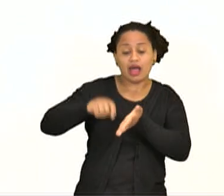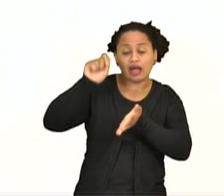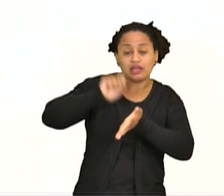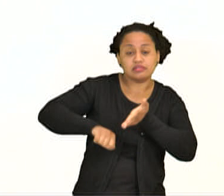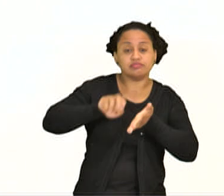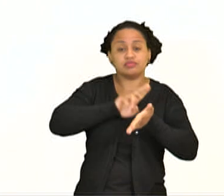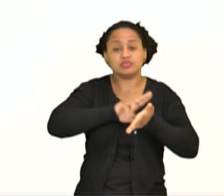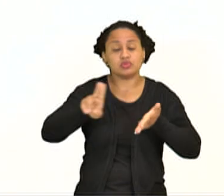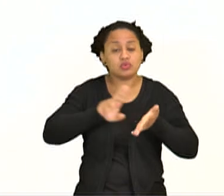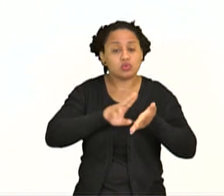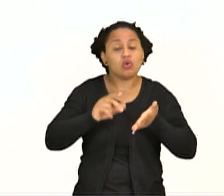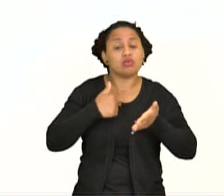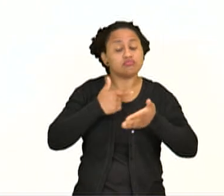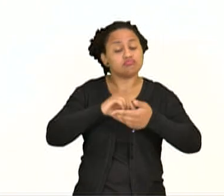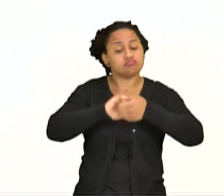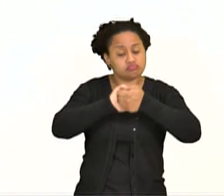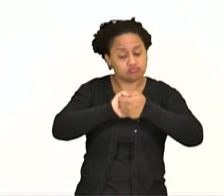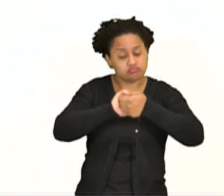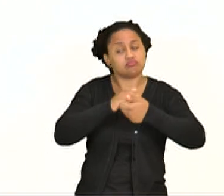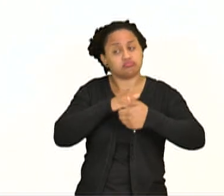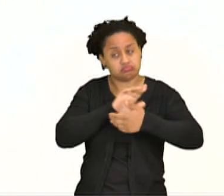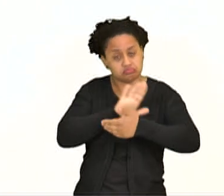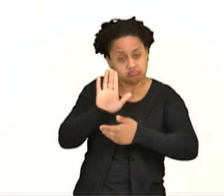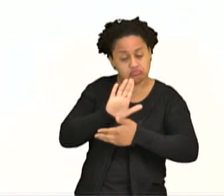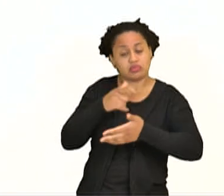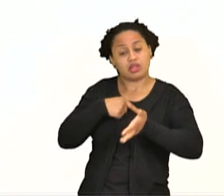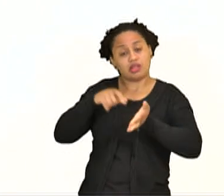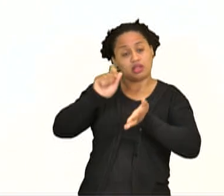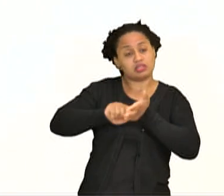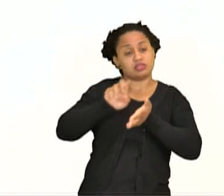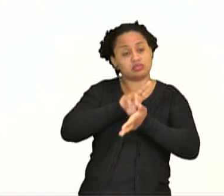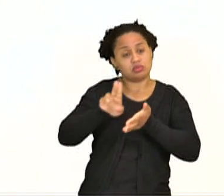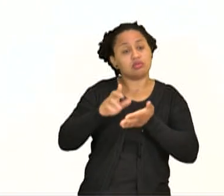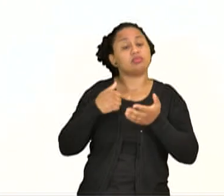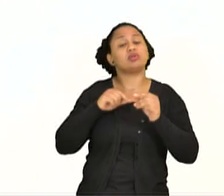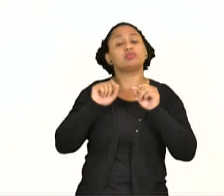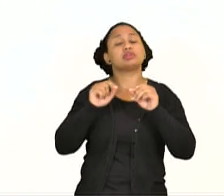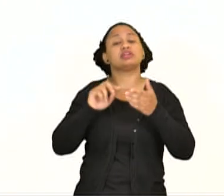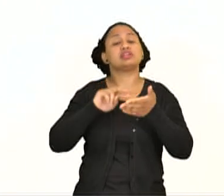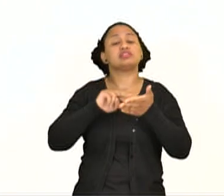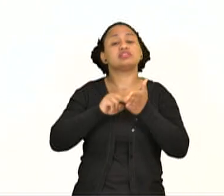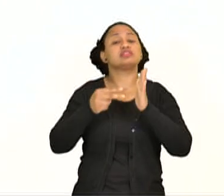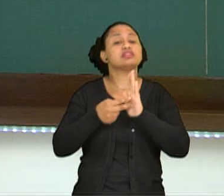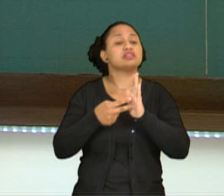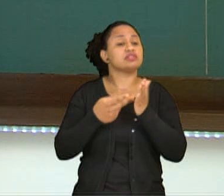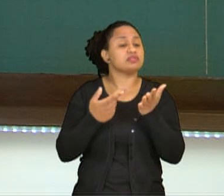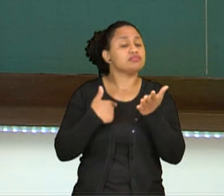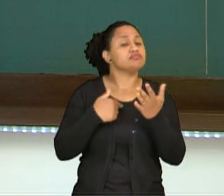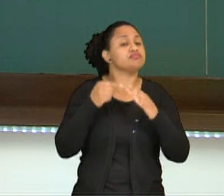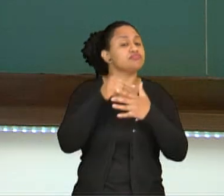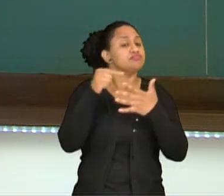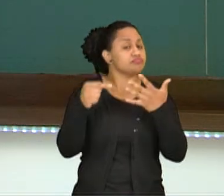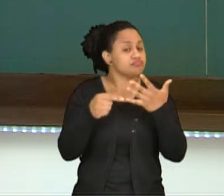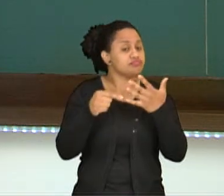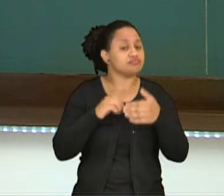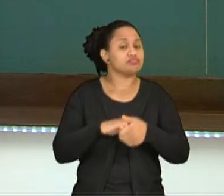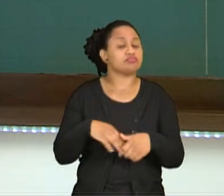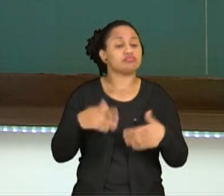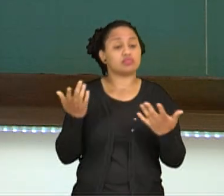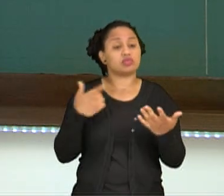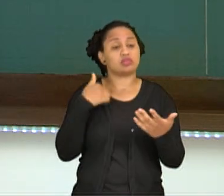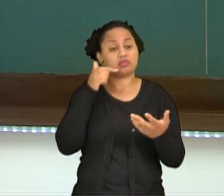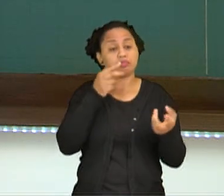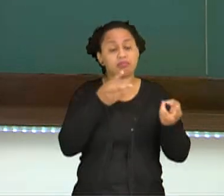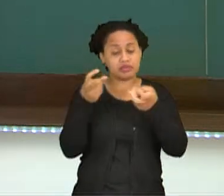nome abaixo das saudações de despedida. Identifique esses elementos no final da carta. Então, a gente vai olhar ali no finalzinho da